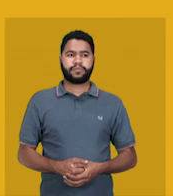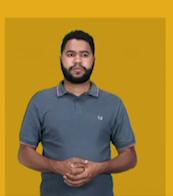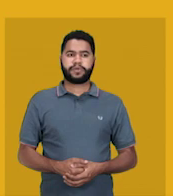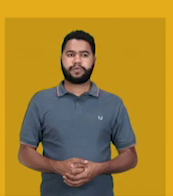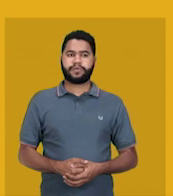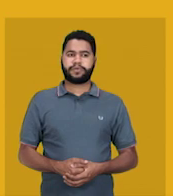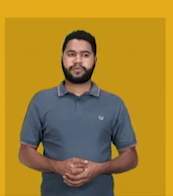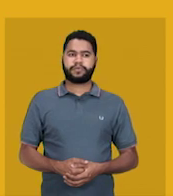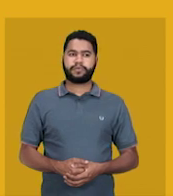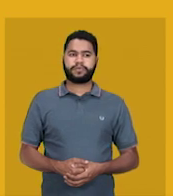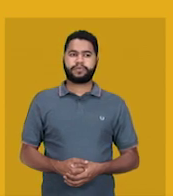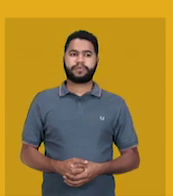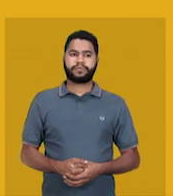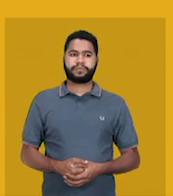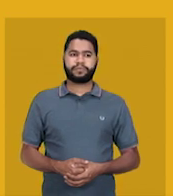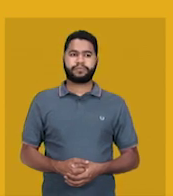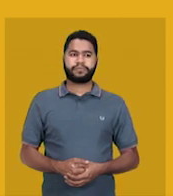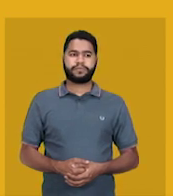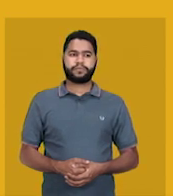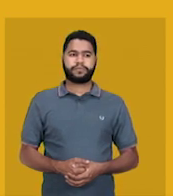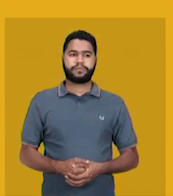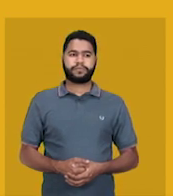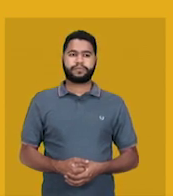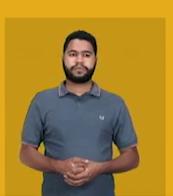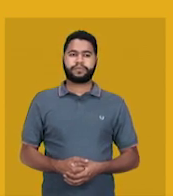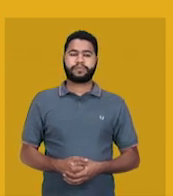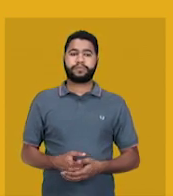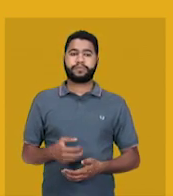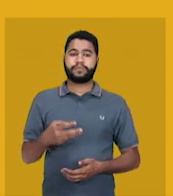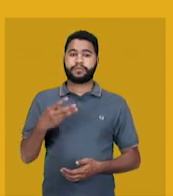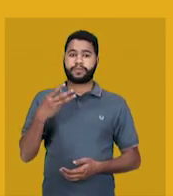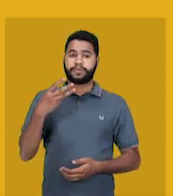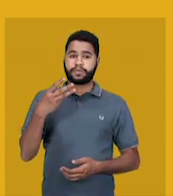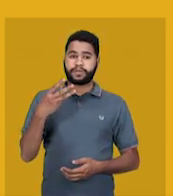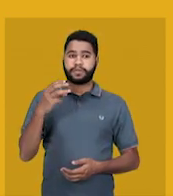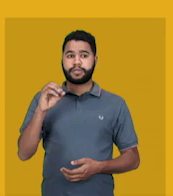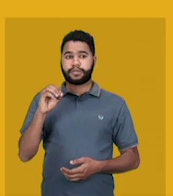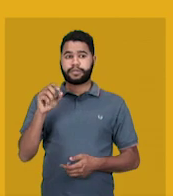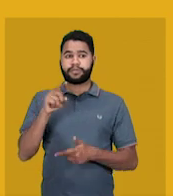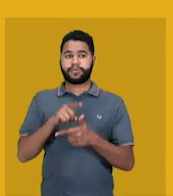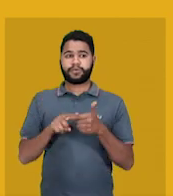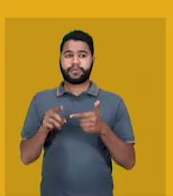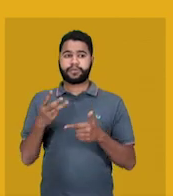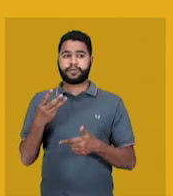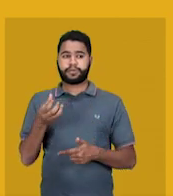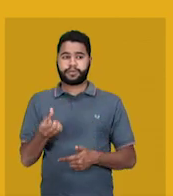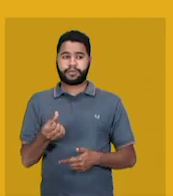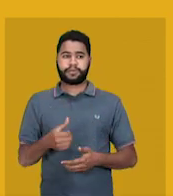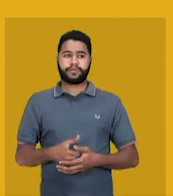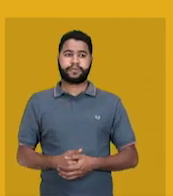3 há 30 por cinco vou dar 6 e 36 s